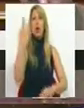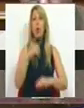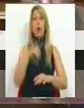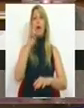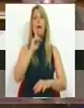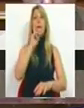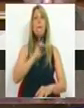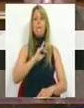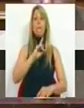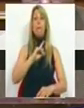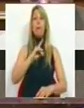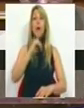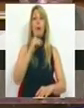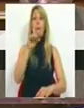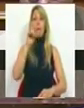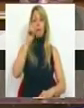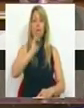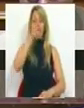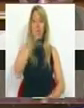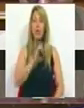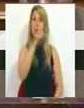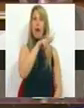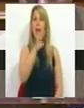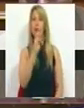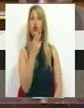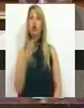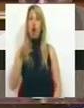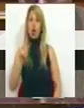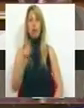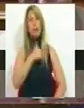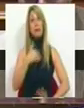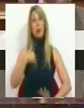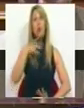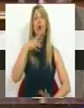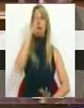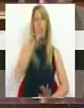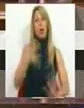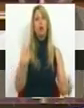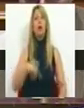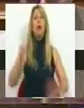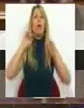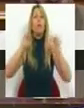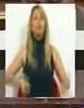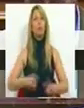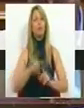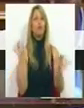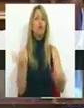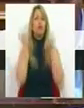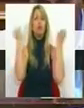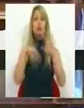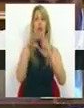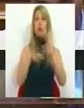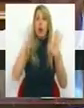Ana Jorge, que fez orelhas mocas ao parceiro da Direção-Geral da Saúde e recusou-se a incluir no Programa Nacional de Vacinação